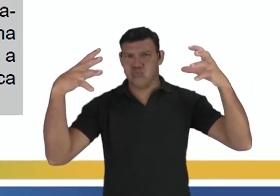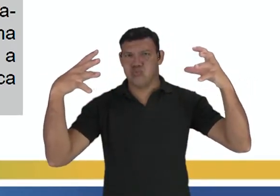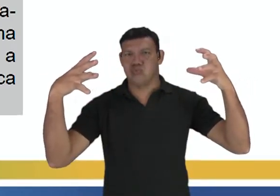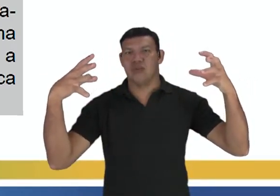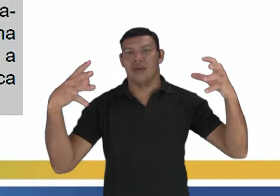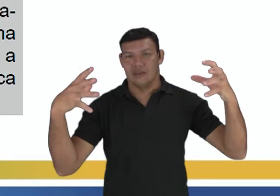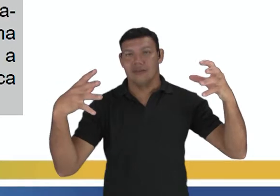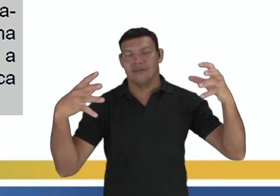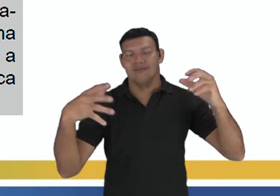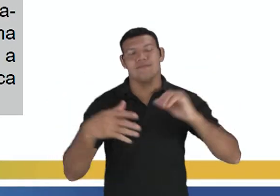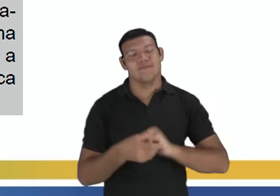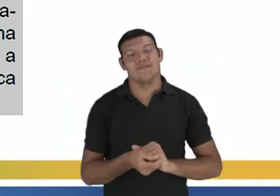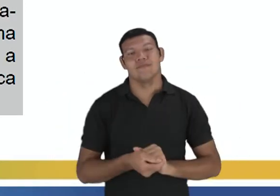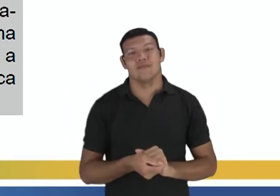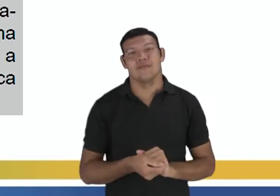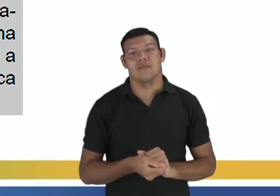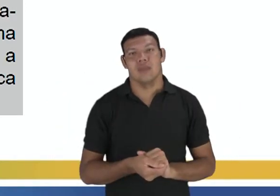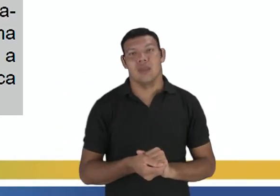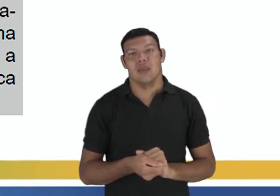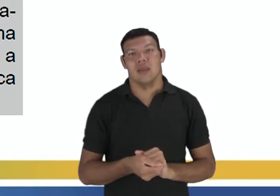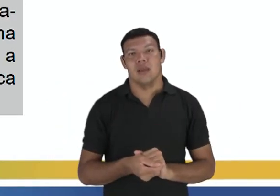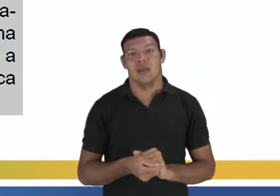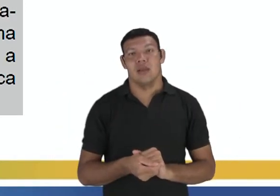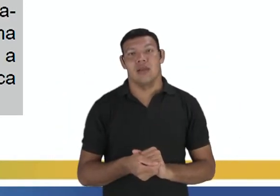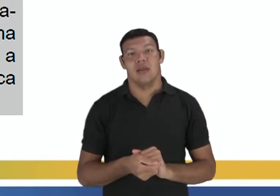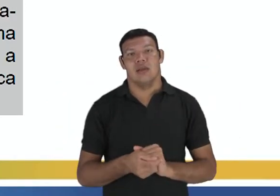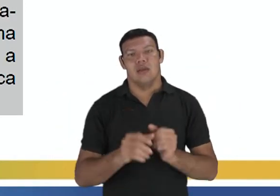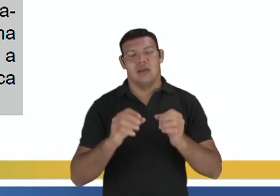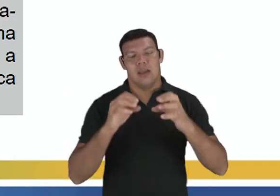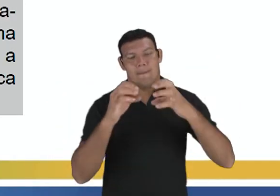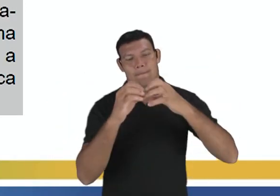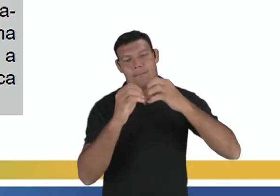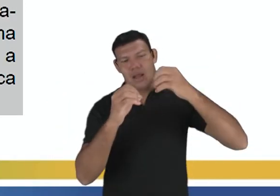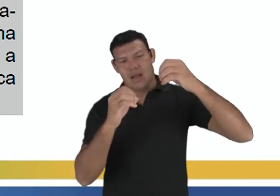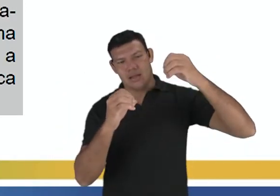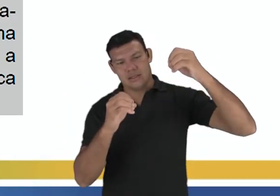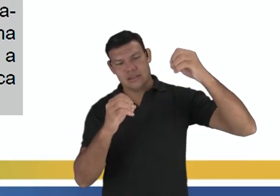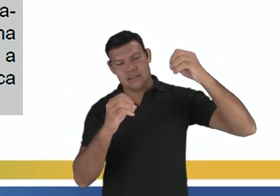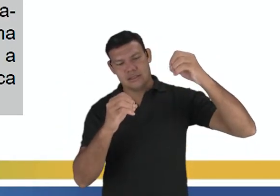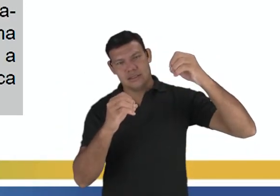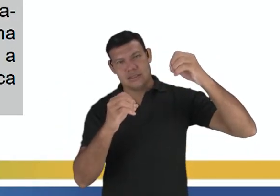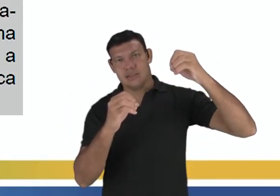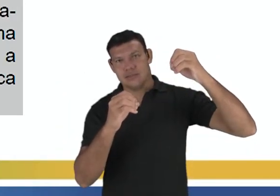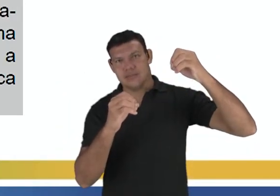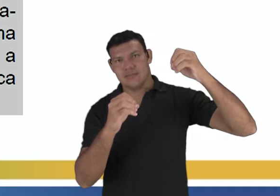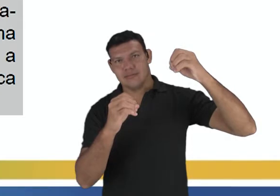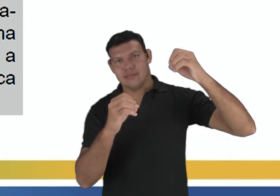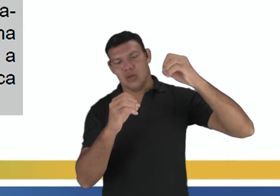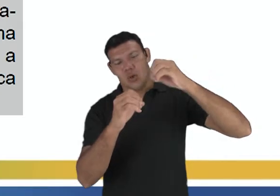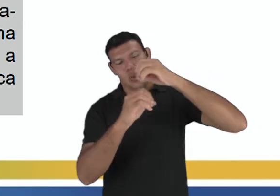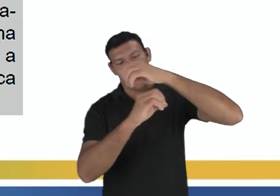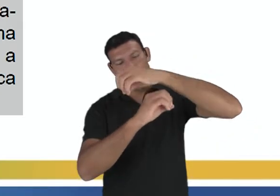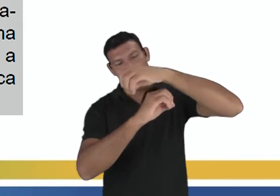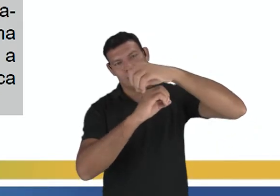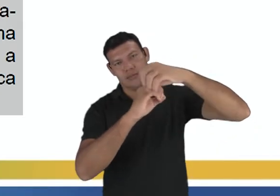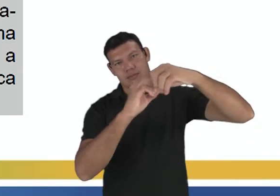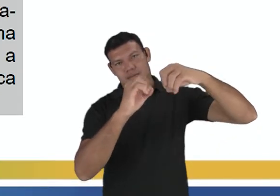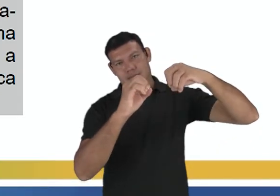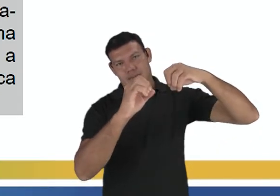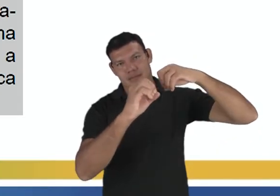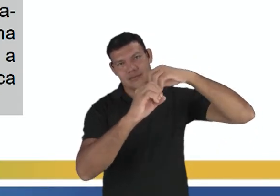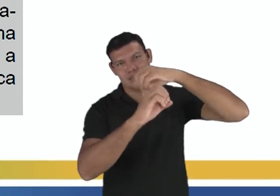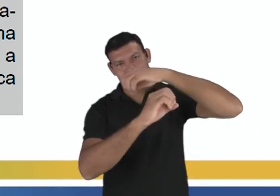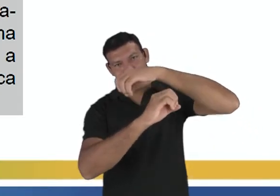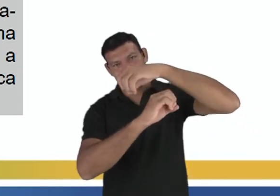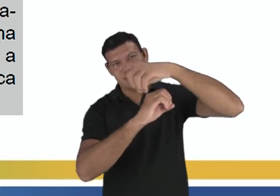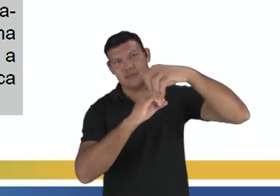e a jovem Terra. Parte do nosso planeta teria se desprendido, dando origem ao sistema natural, ao satélite